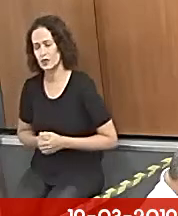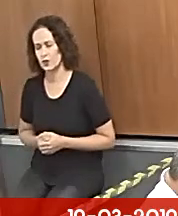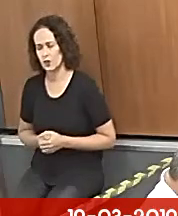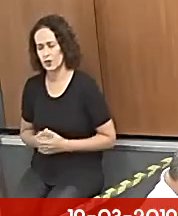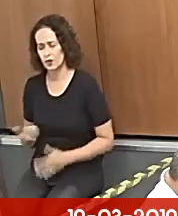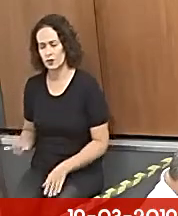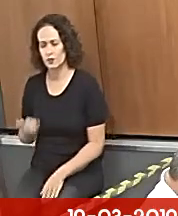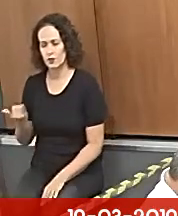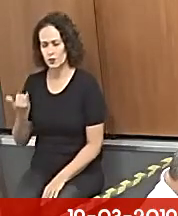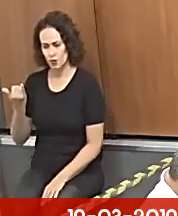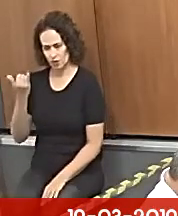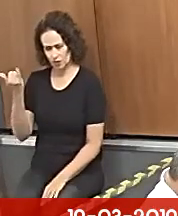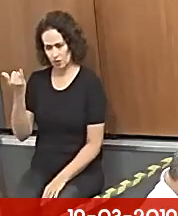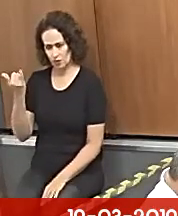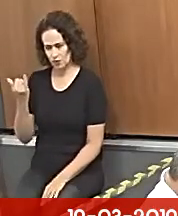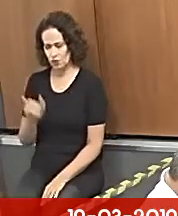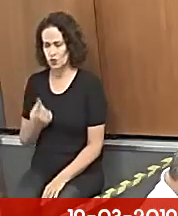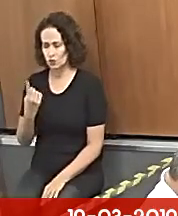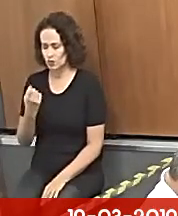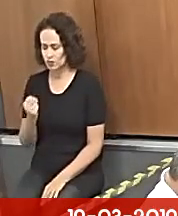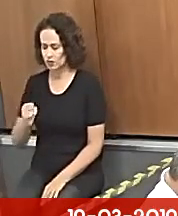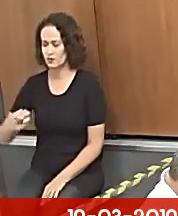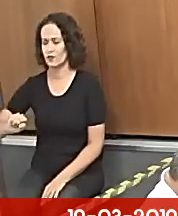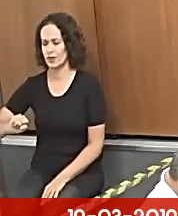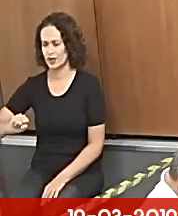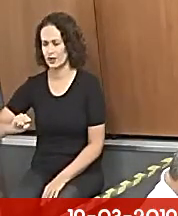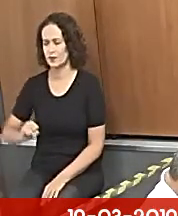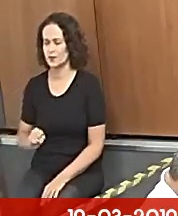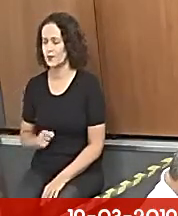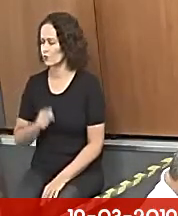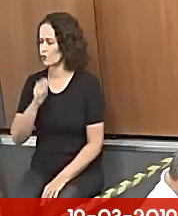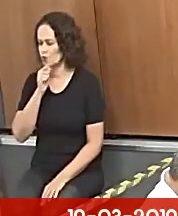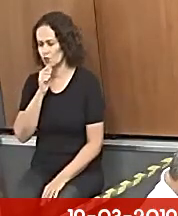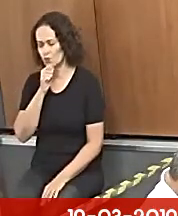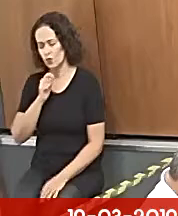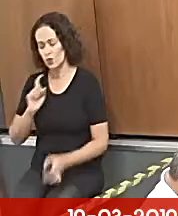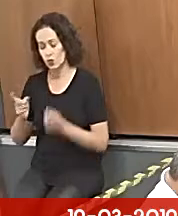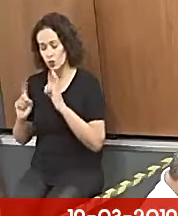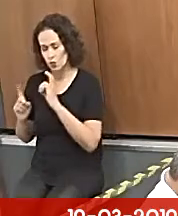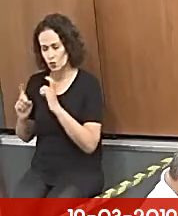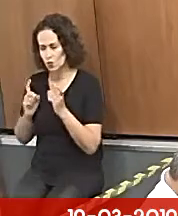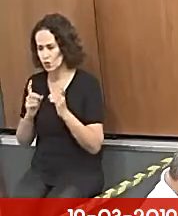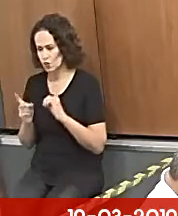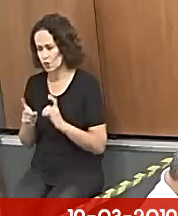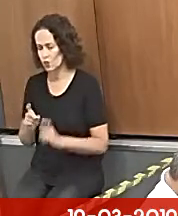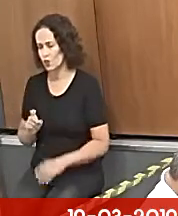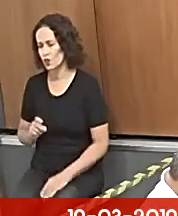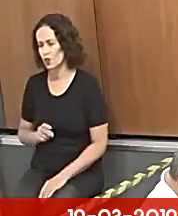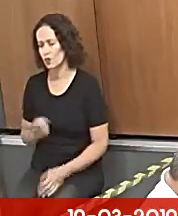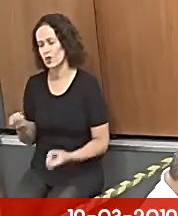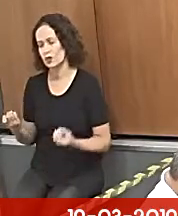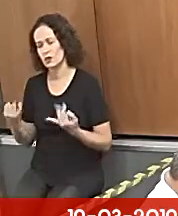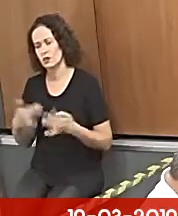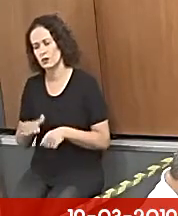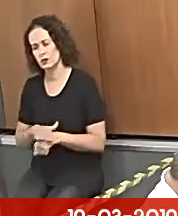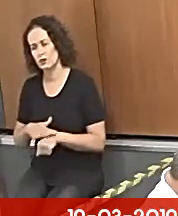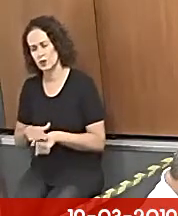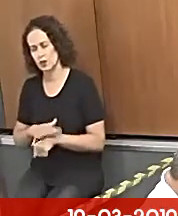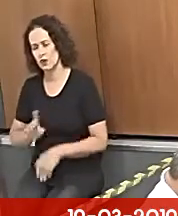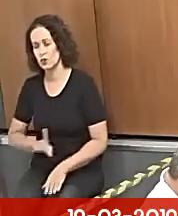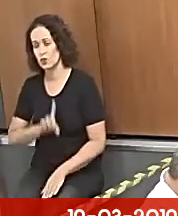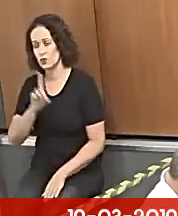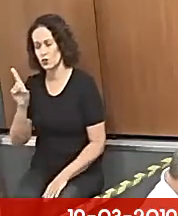muito importante uma das defesas a gente ainda não reuniu para falar a respeito desse dia nacional do braille que a gente reúne junto com